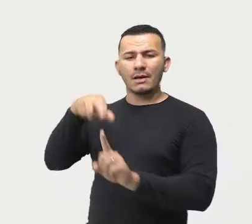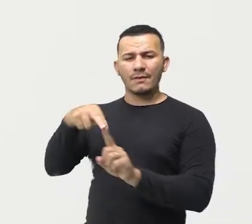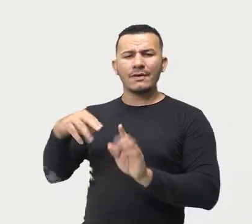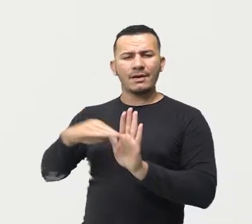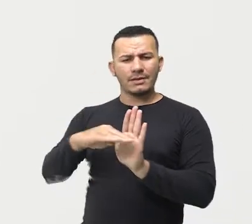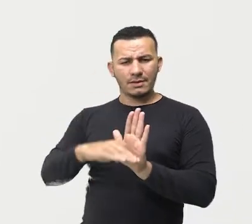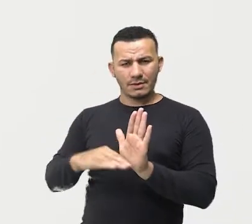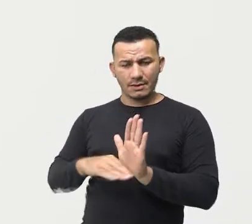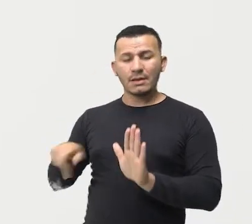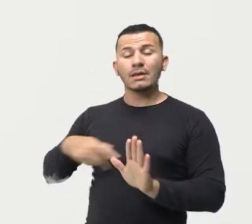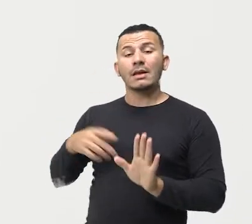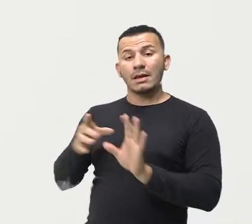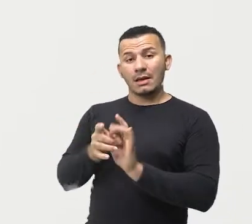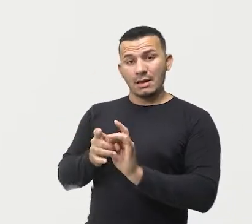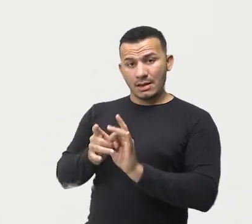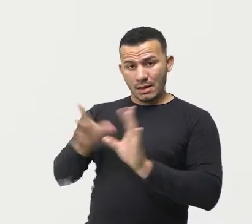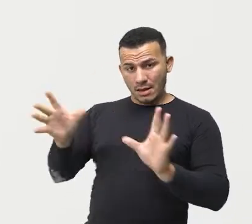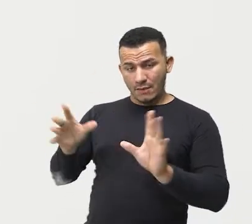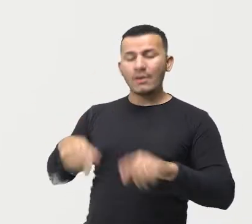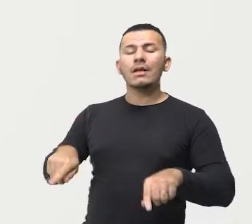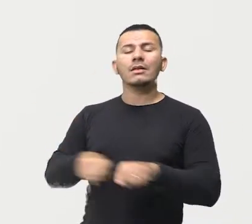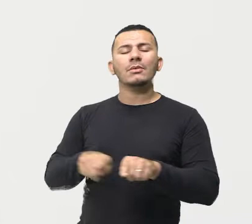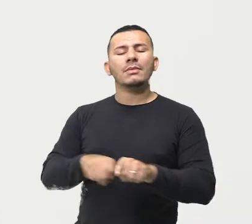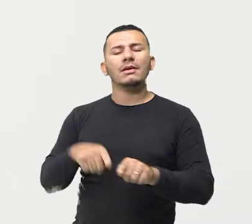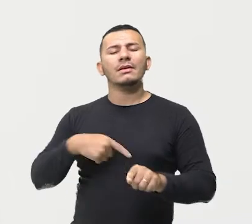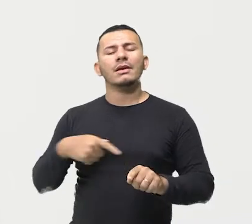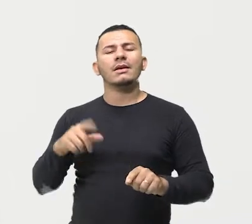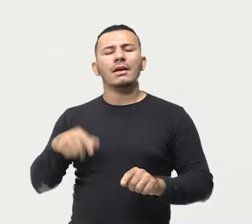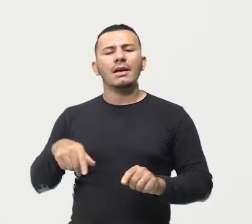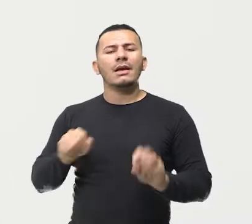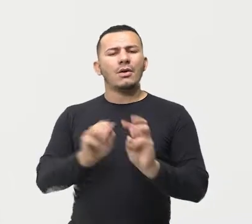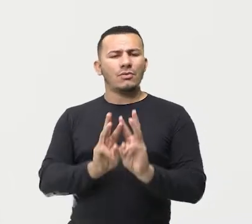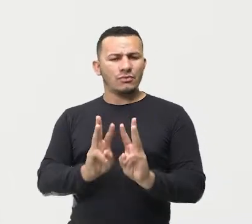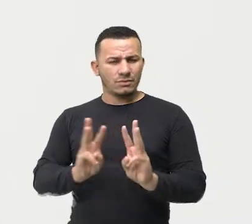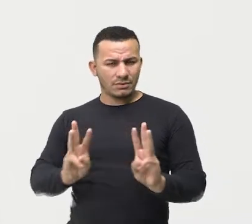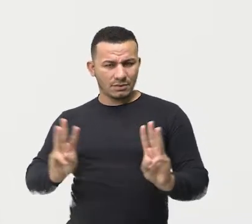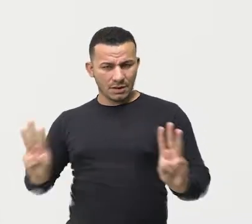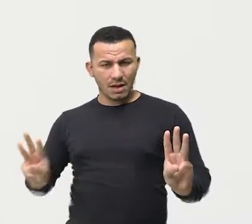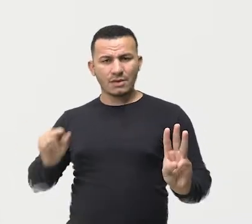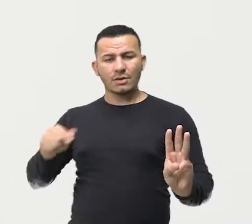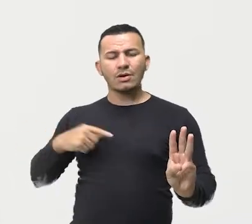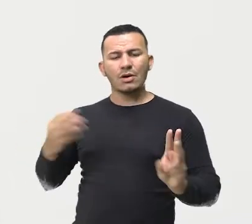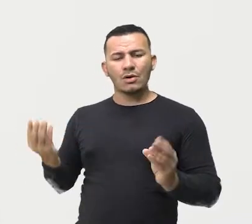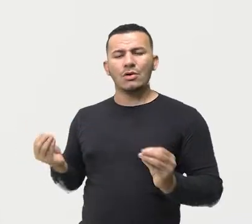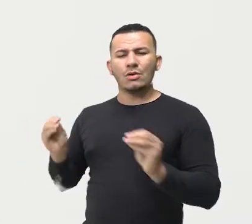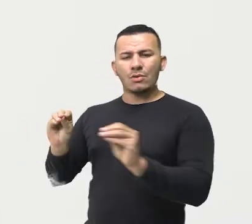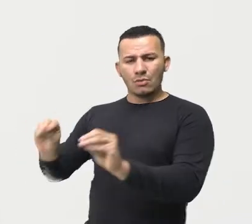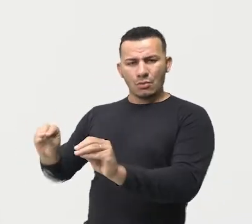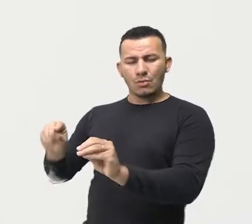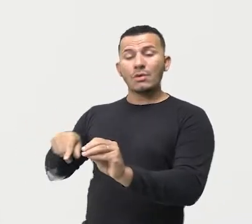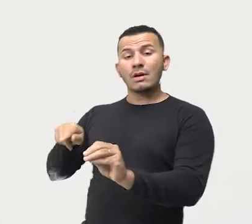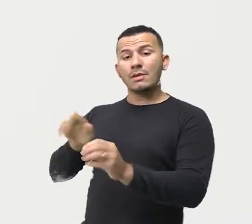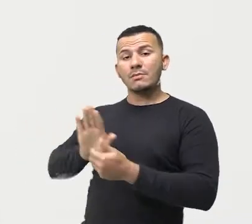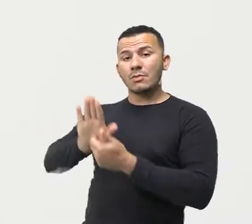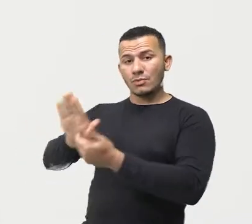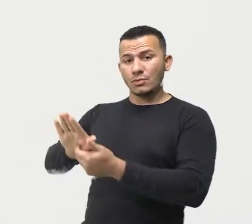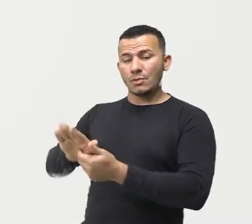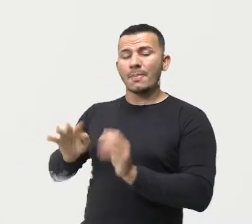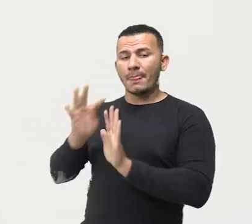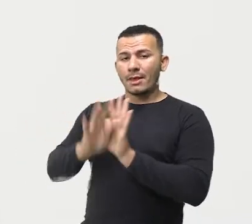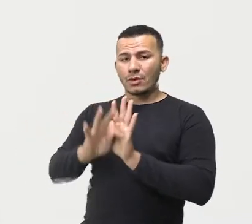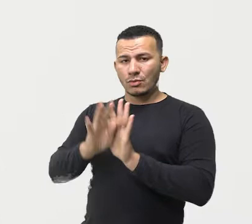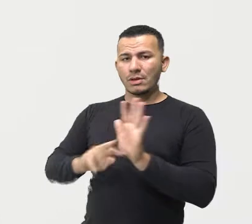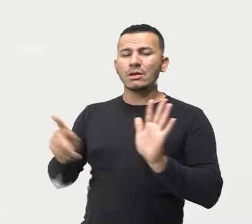especificação a disponível em e o endereço eletrônico que foi colocado aí indicando que